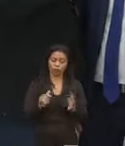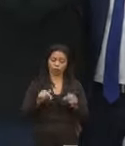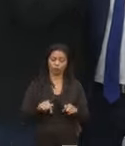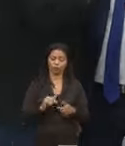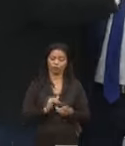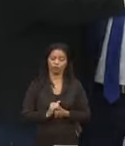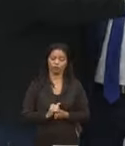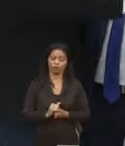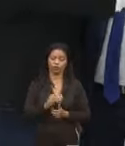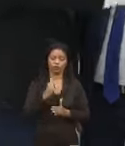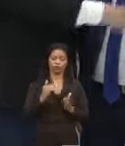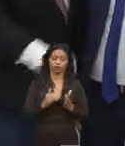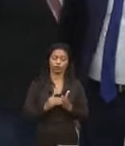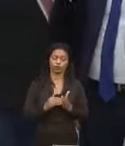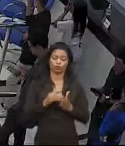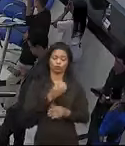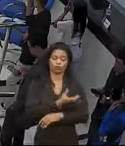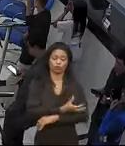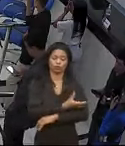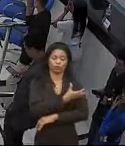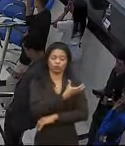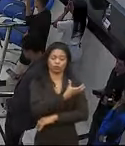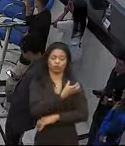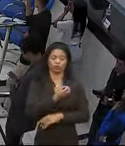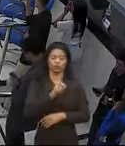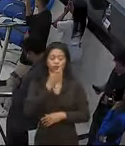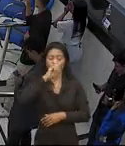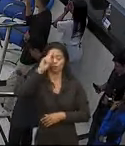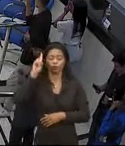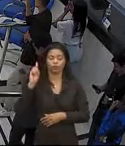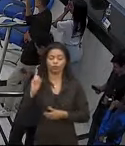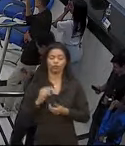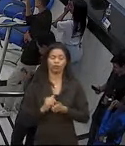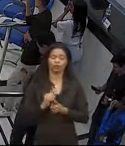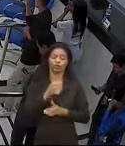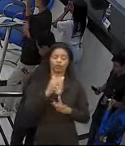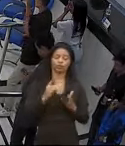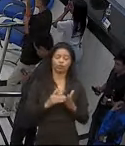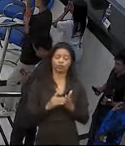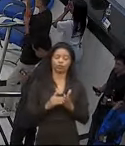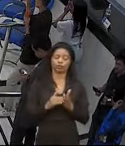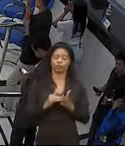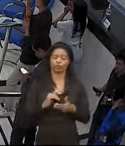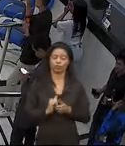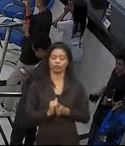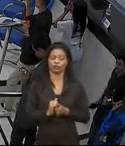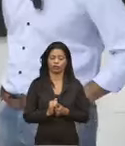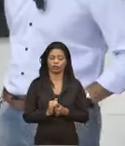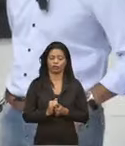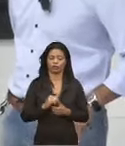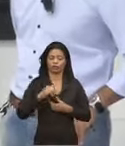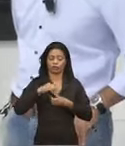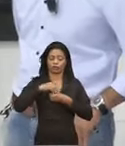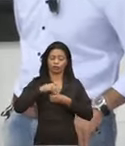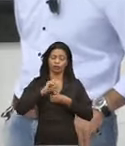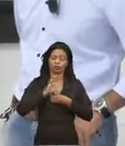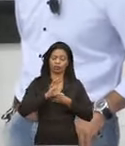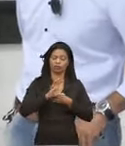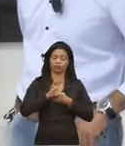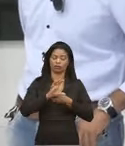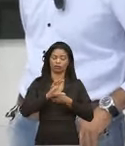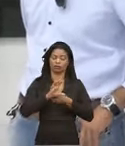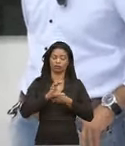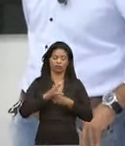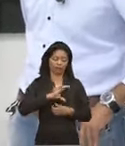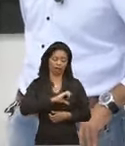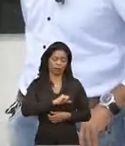todo mundo emocionado aqui. Bom dia mais uma vez a todos. uma ação dessa, eu falo, é ter amor